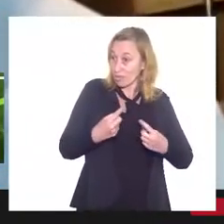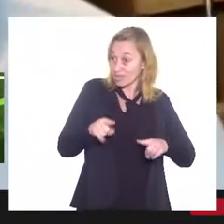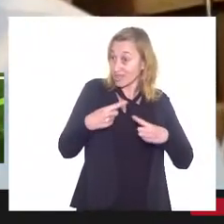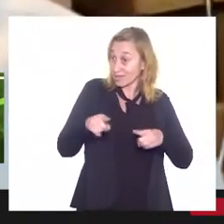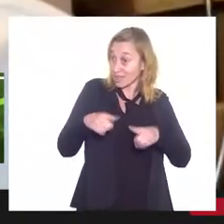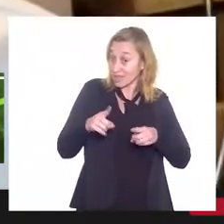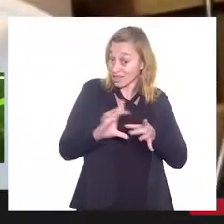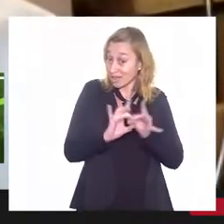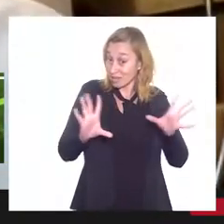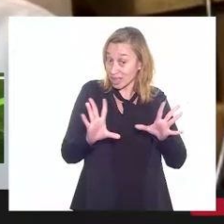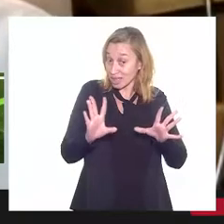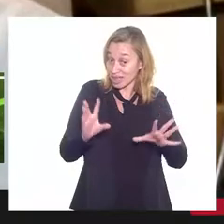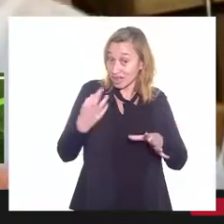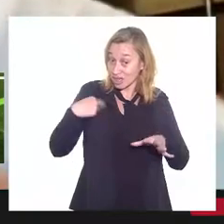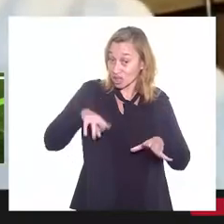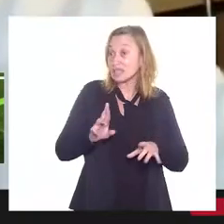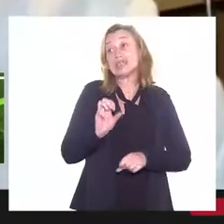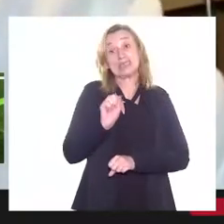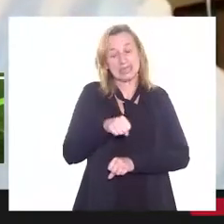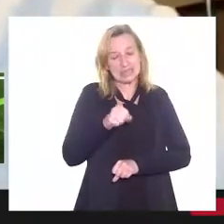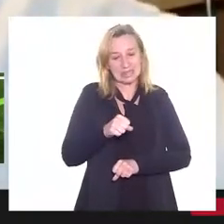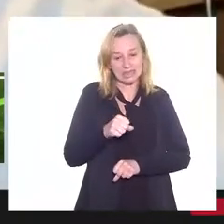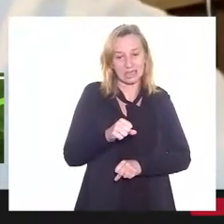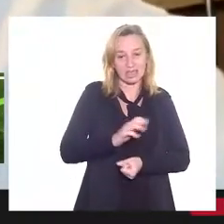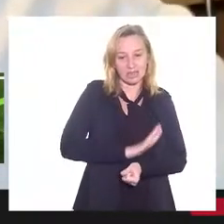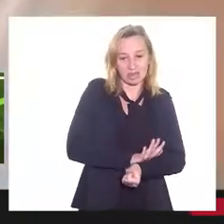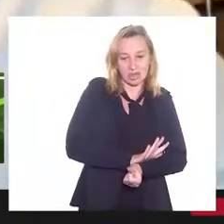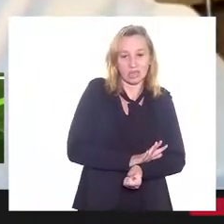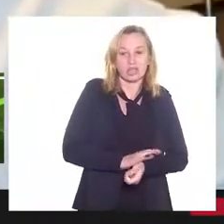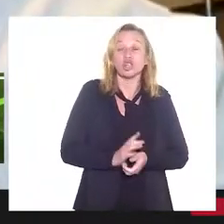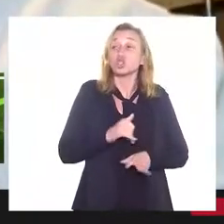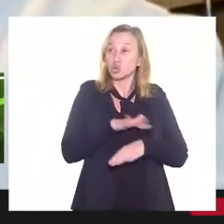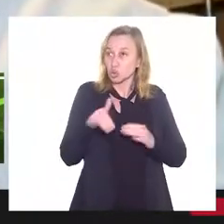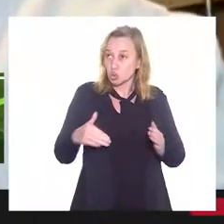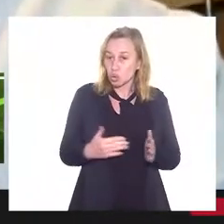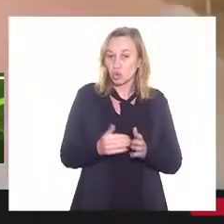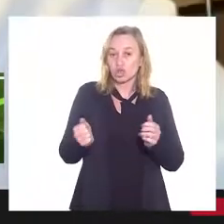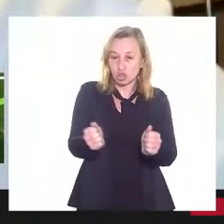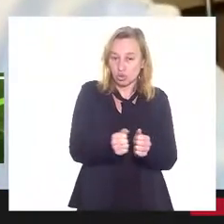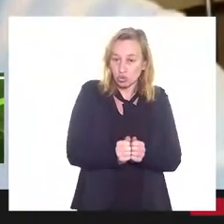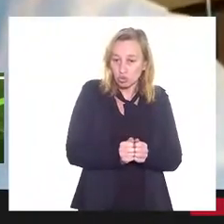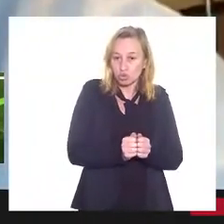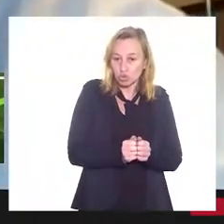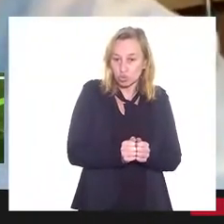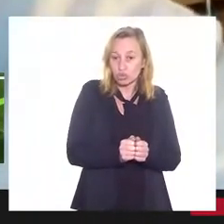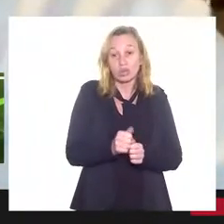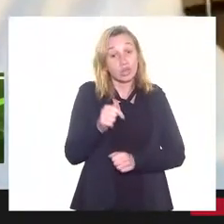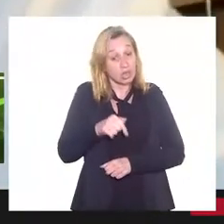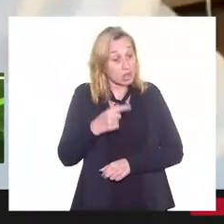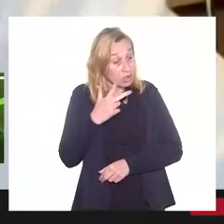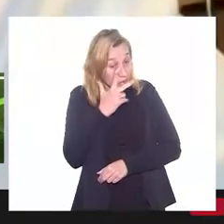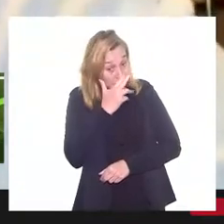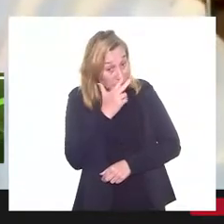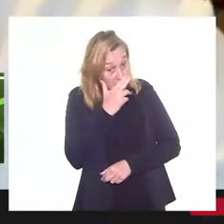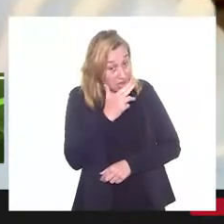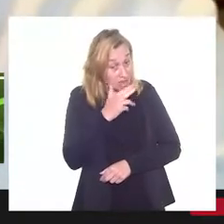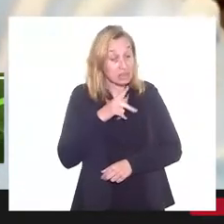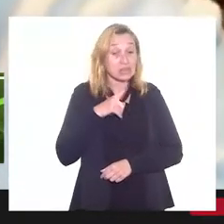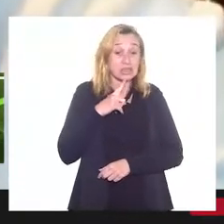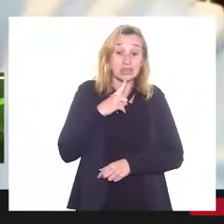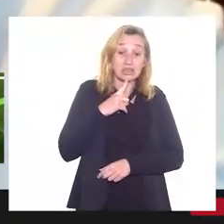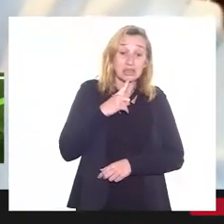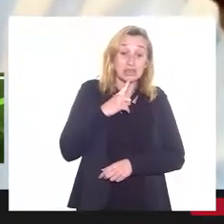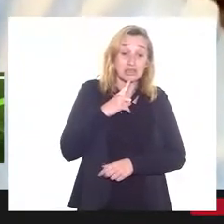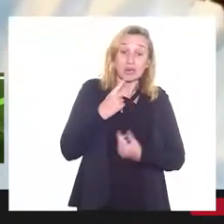da liberdade religiosa item da intolerância todos eles contribuíram e aqui me pareceu relevante